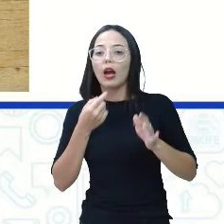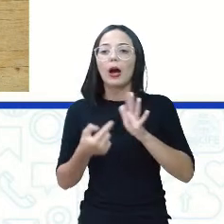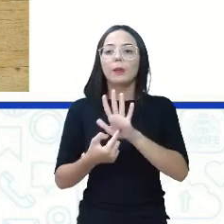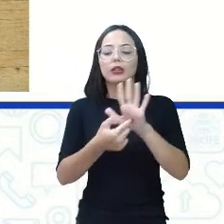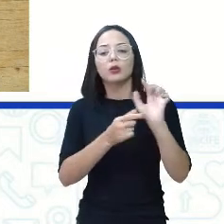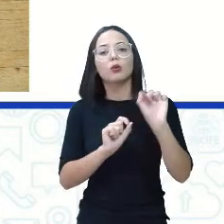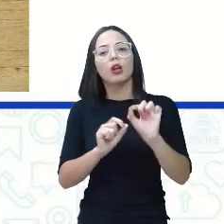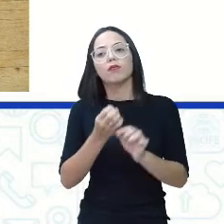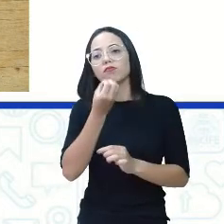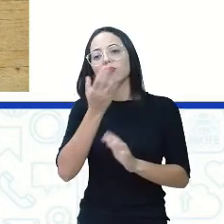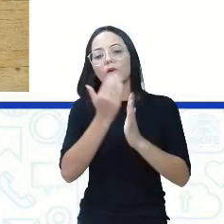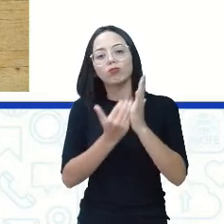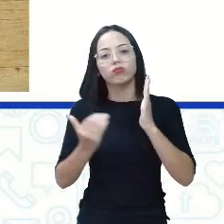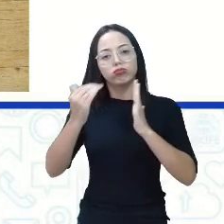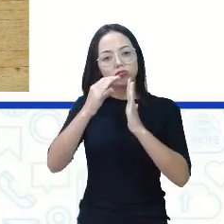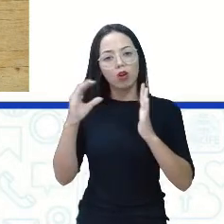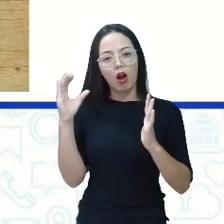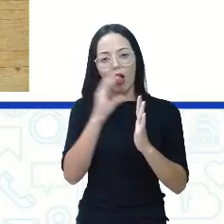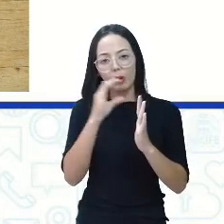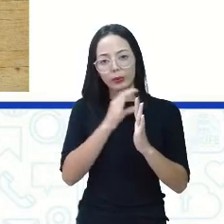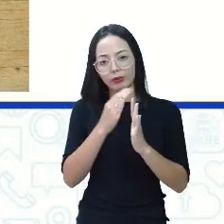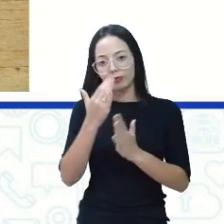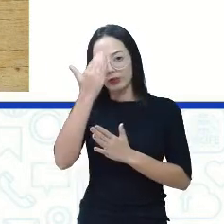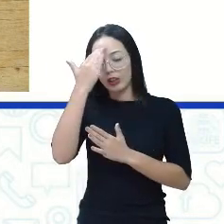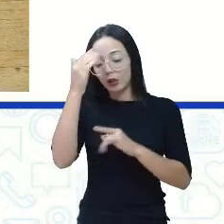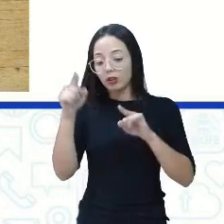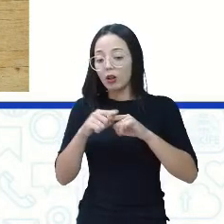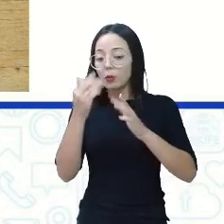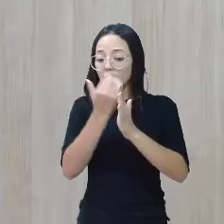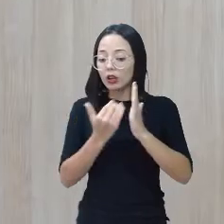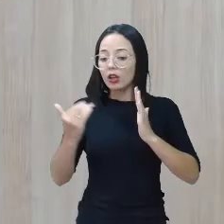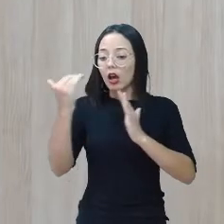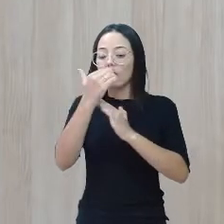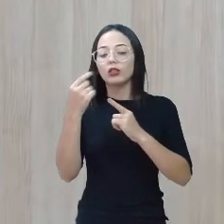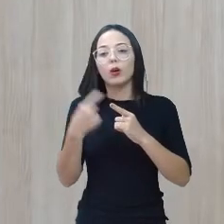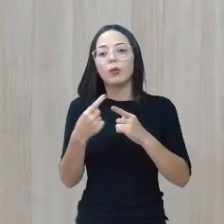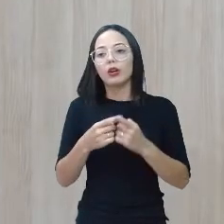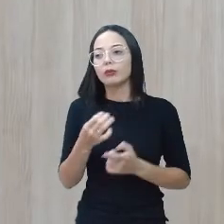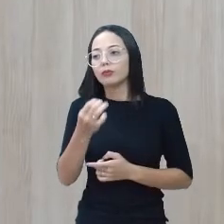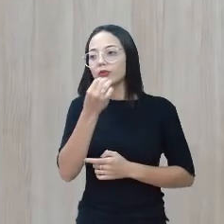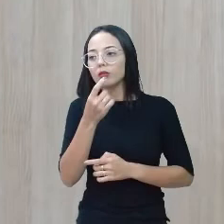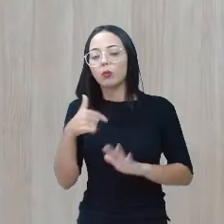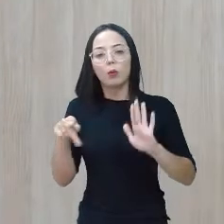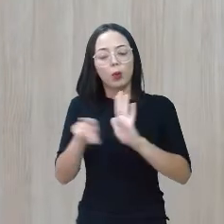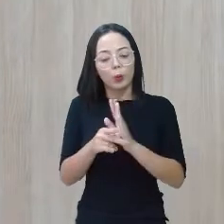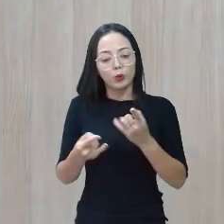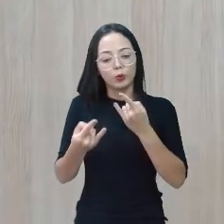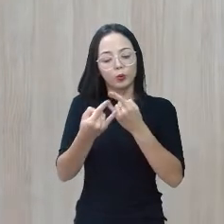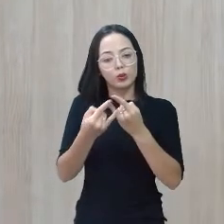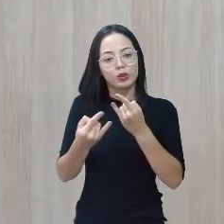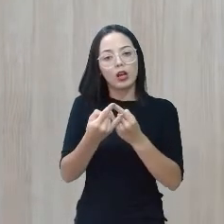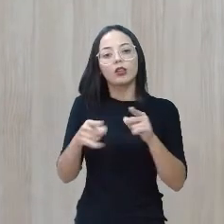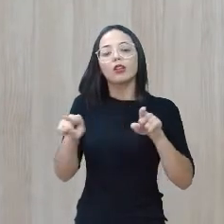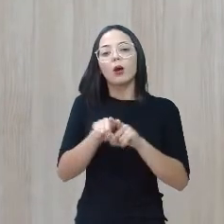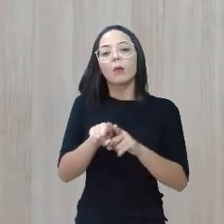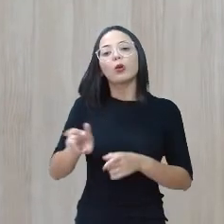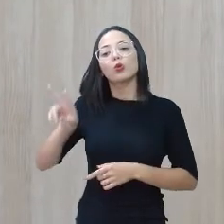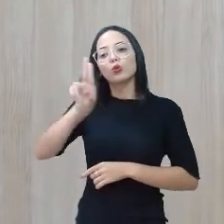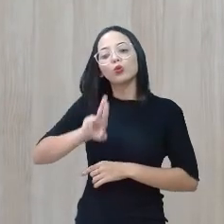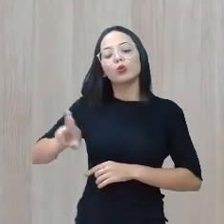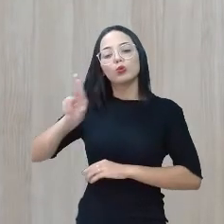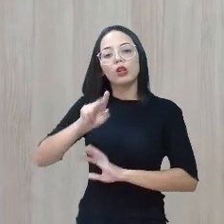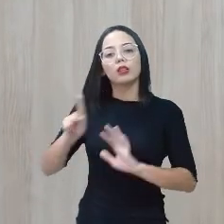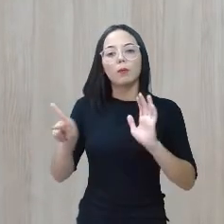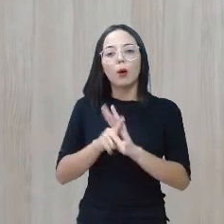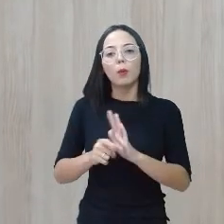uma eficácia mais rápida e mais alta, não é? Porque além de ter o preservativo, vai sendo usado também